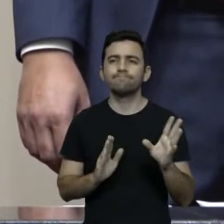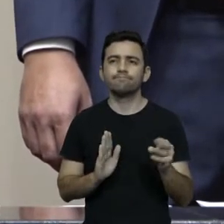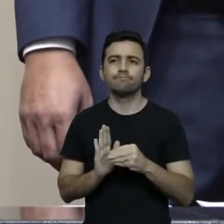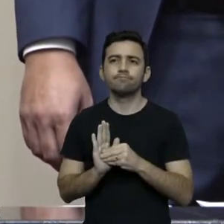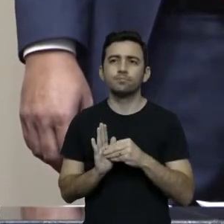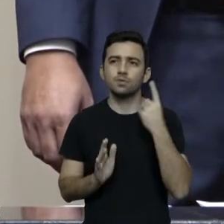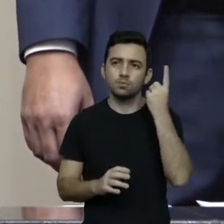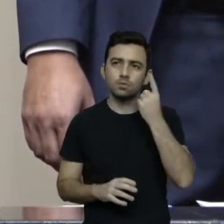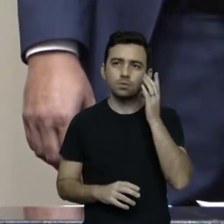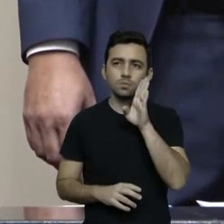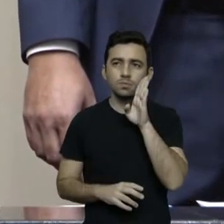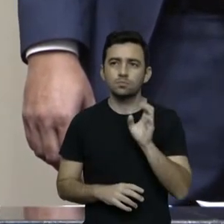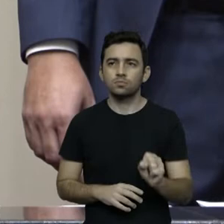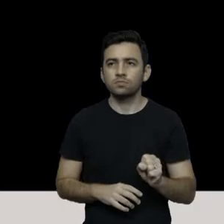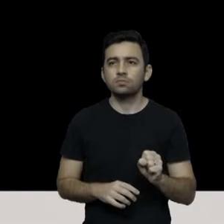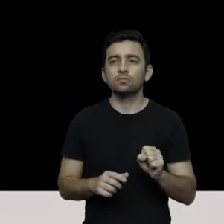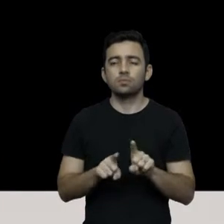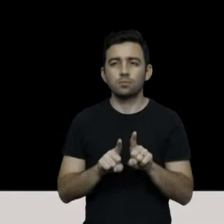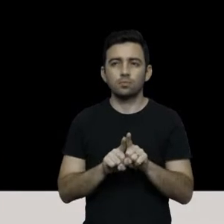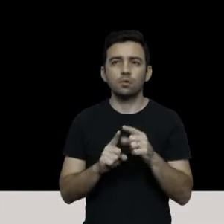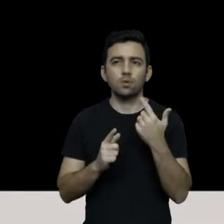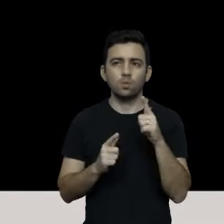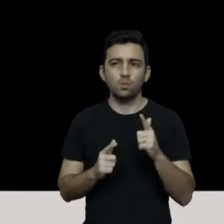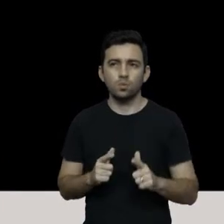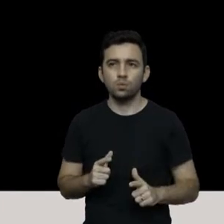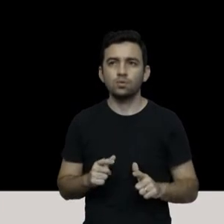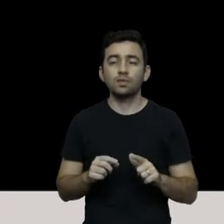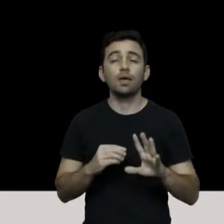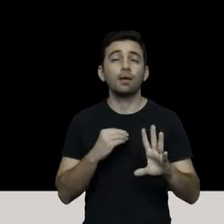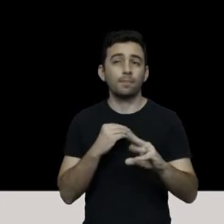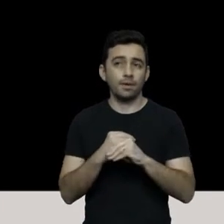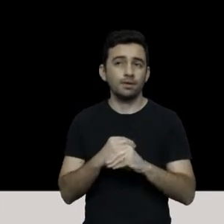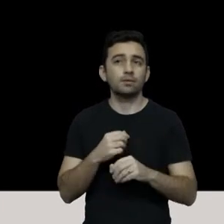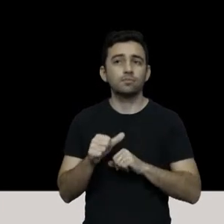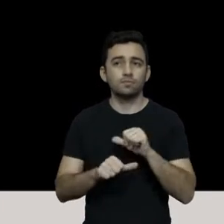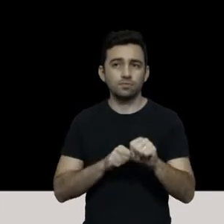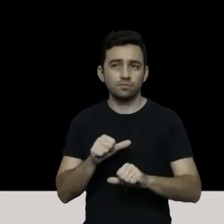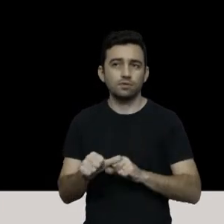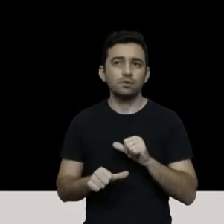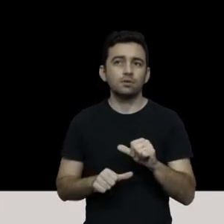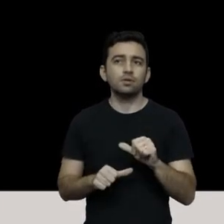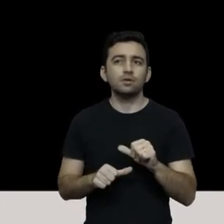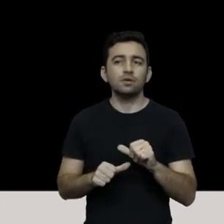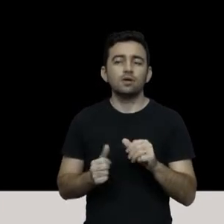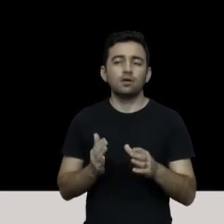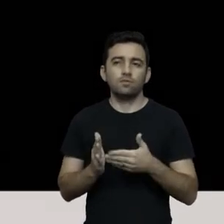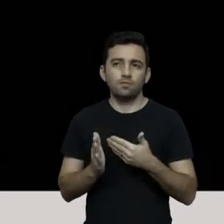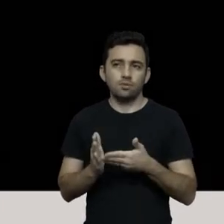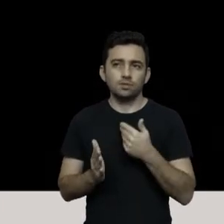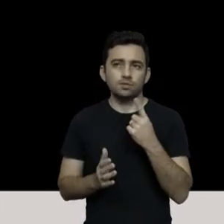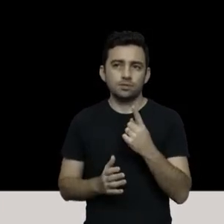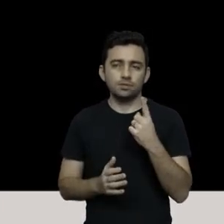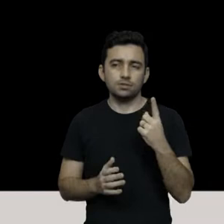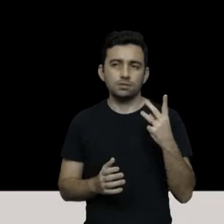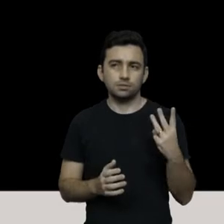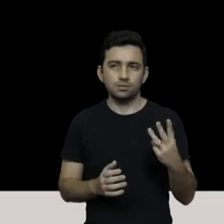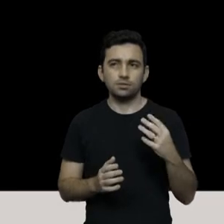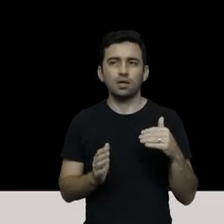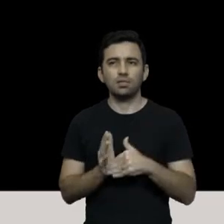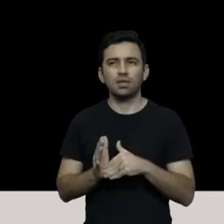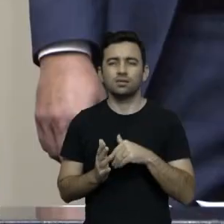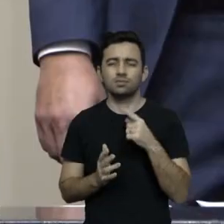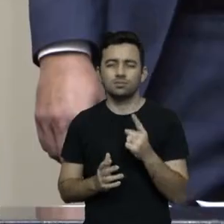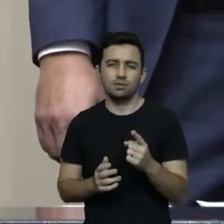Bruno Souza e outros e se referem a emenda modificativa de folhas 113 a